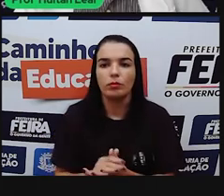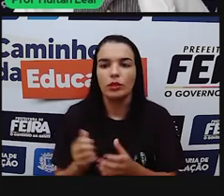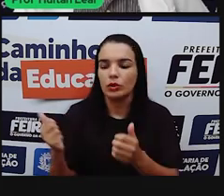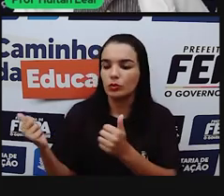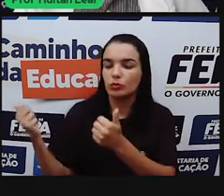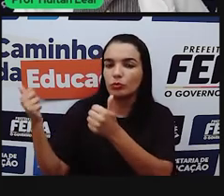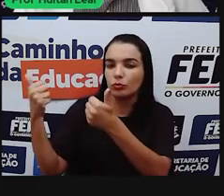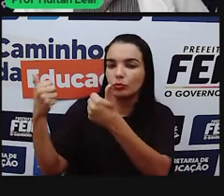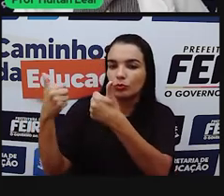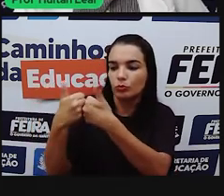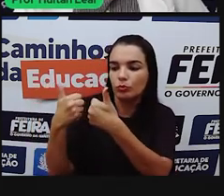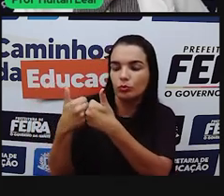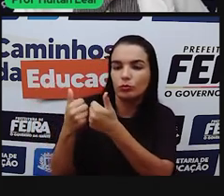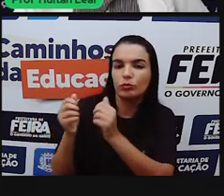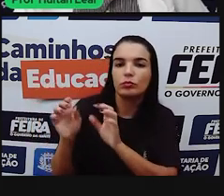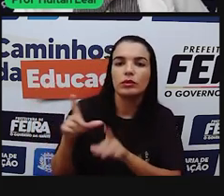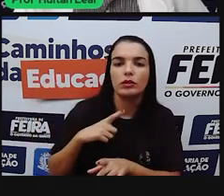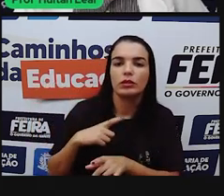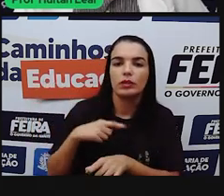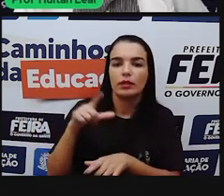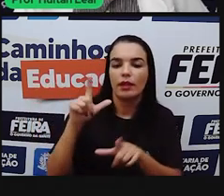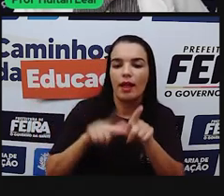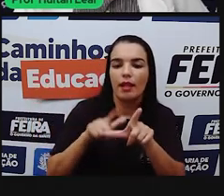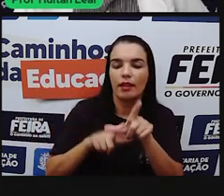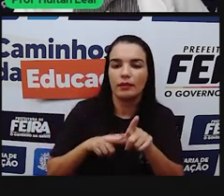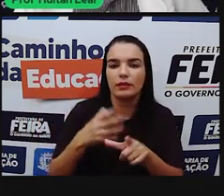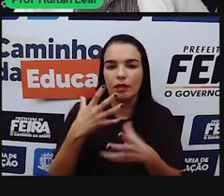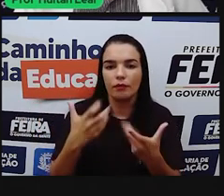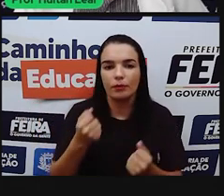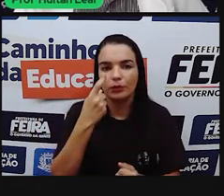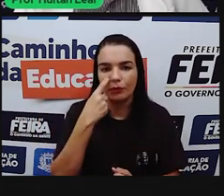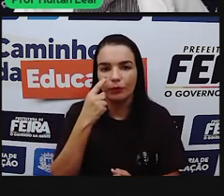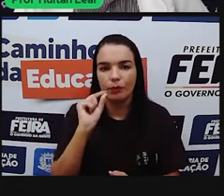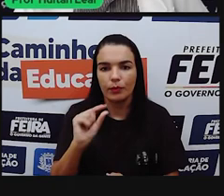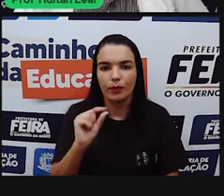letra da música. Vamos escutar um pouquinho?